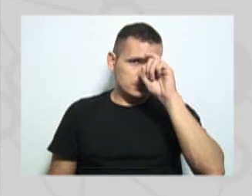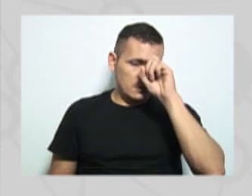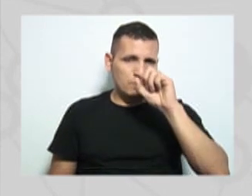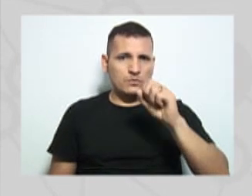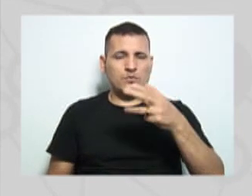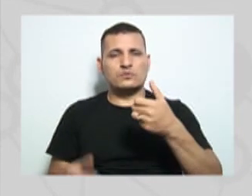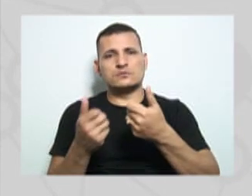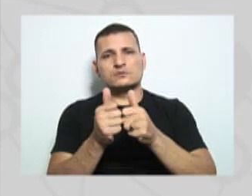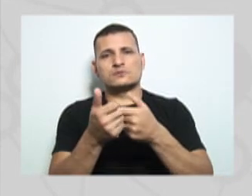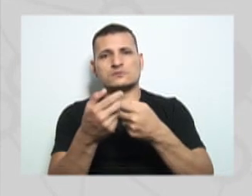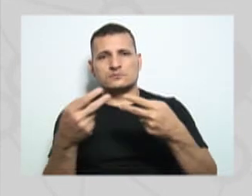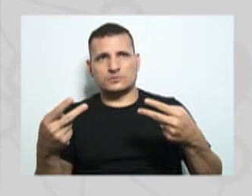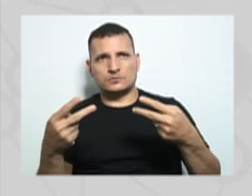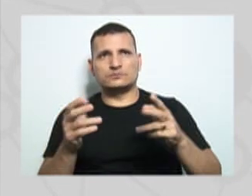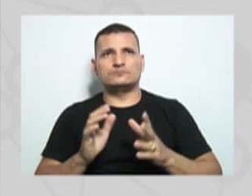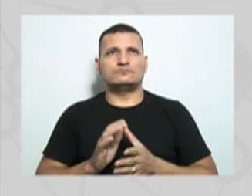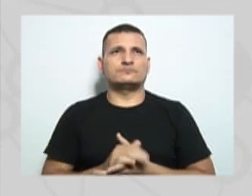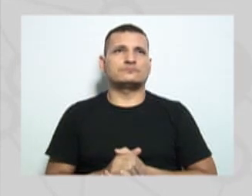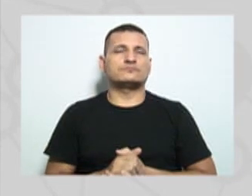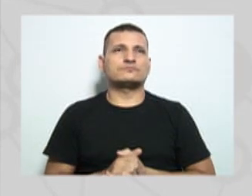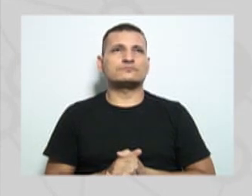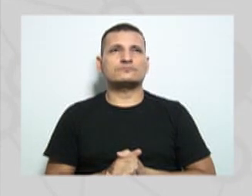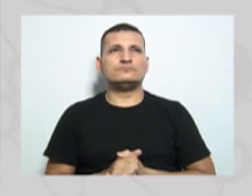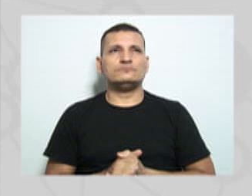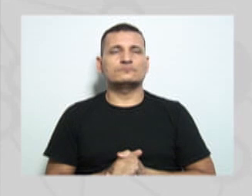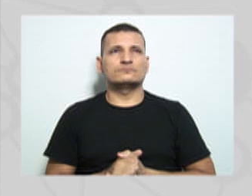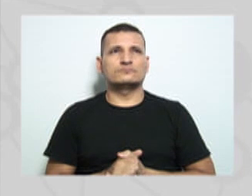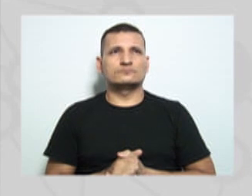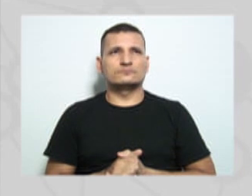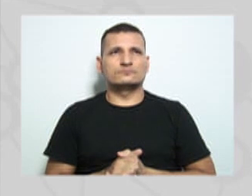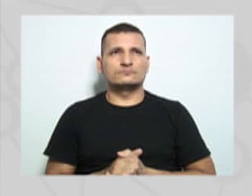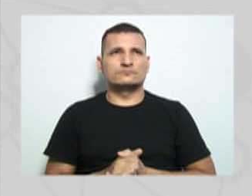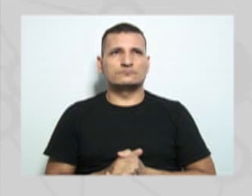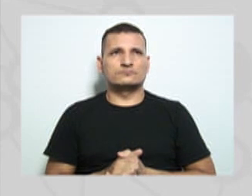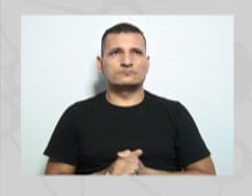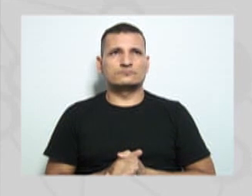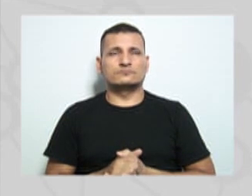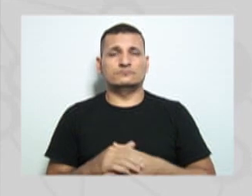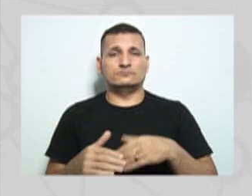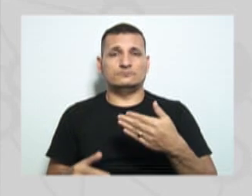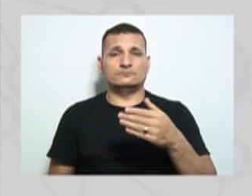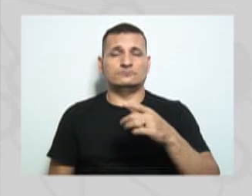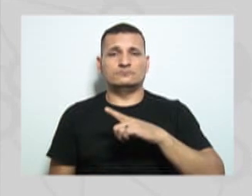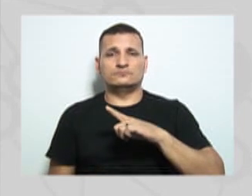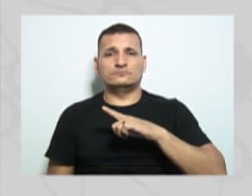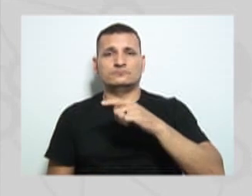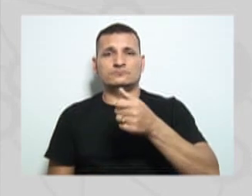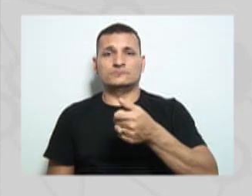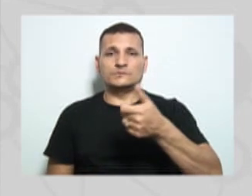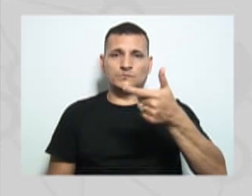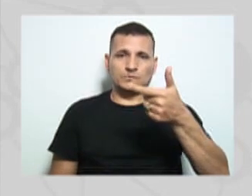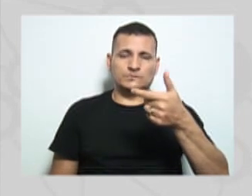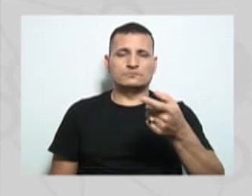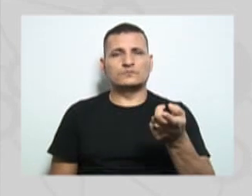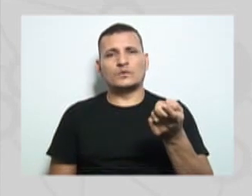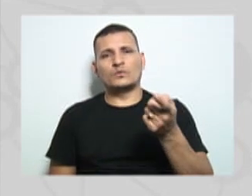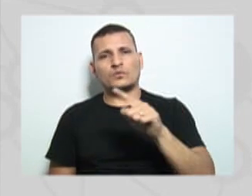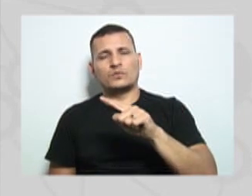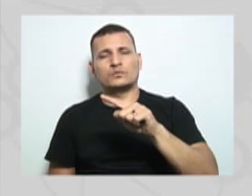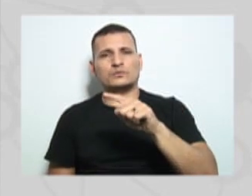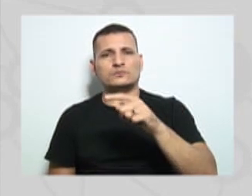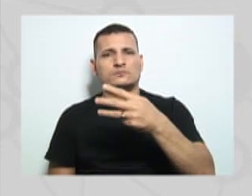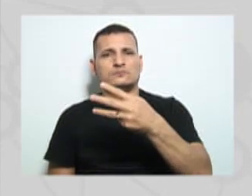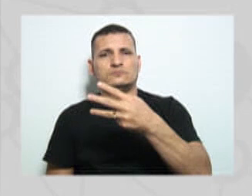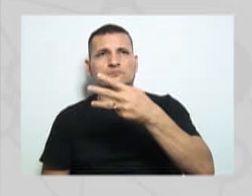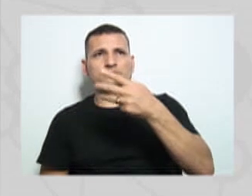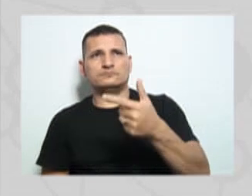que acabamos de ver no slide passado. Então, nós temos a alíquota de 12% e 32%.